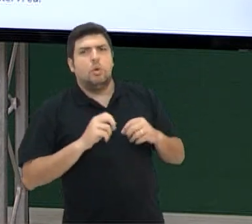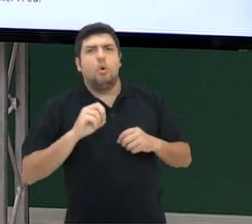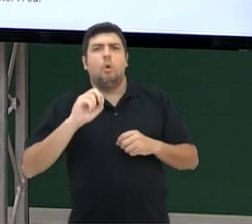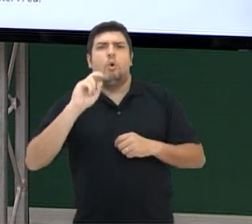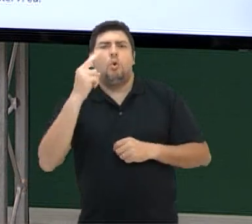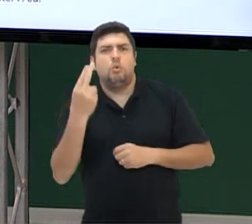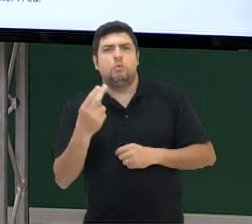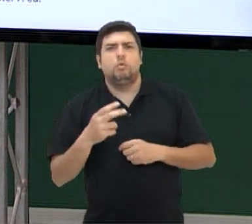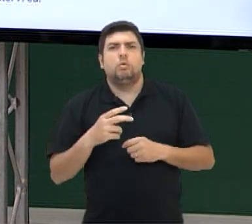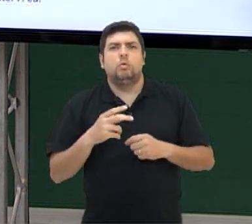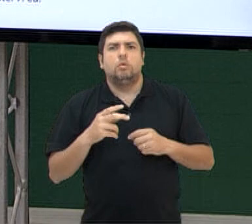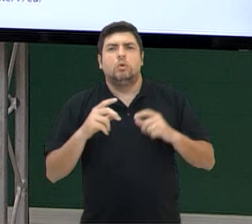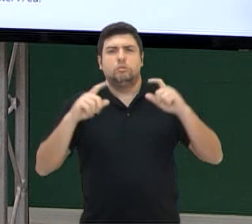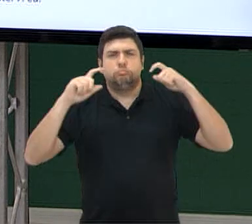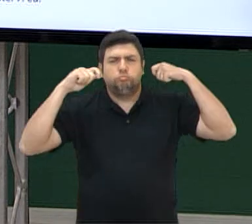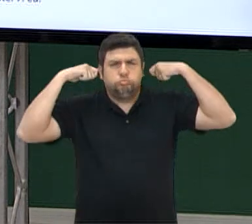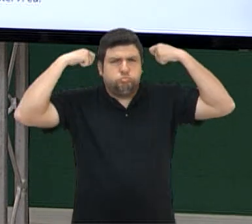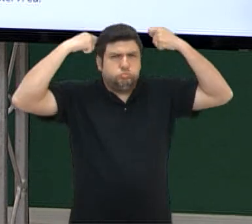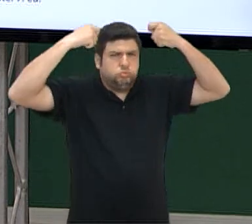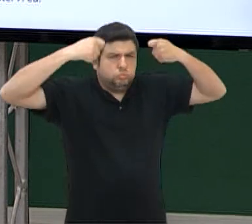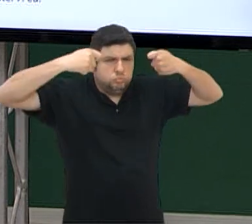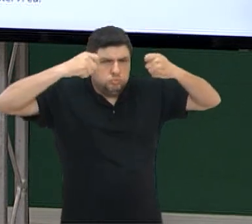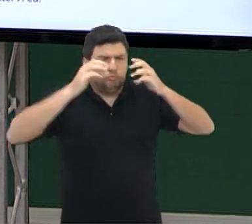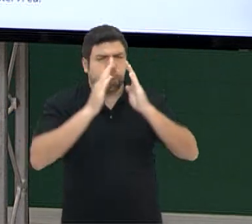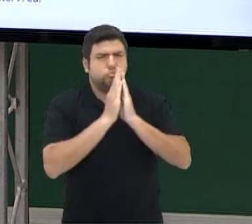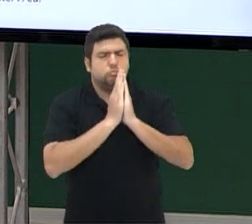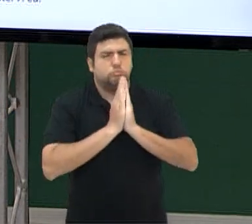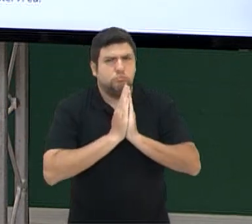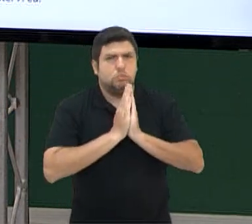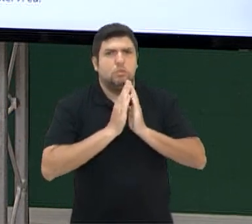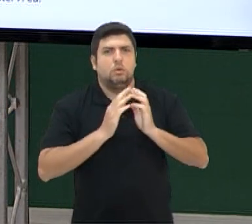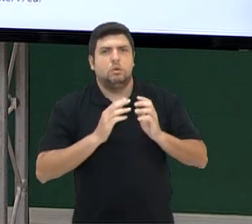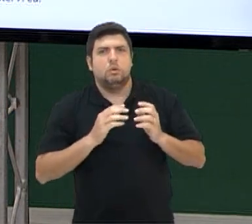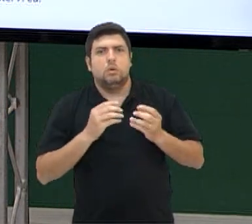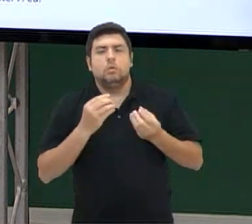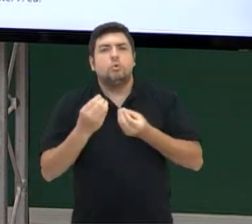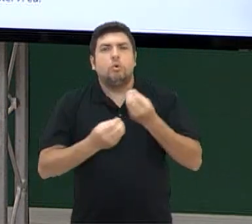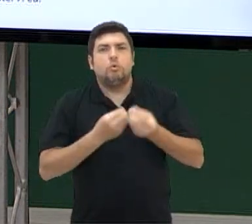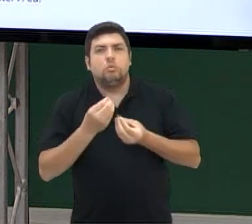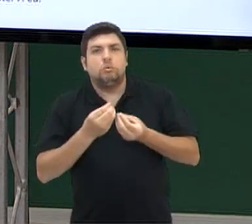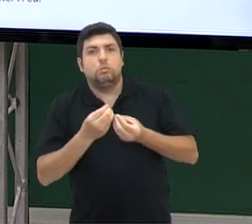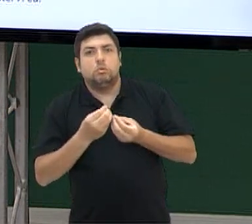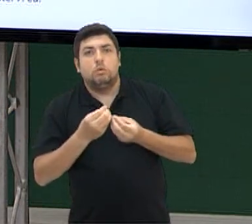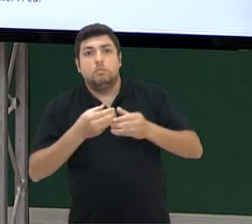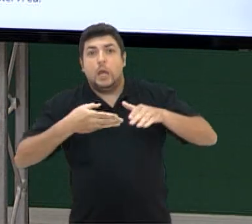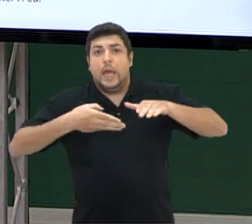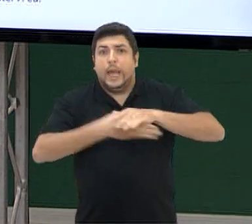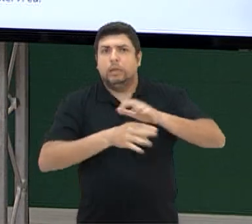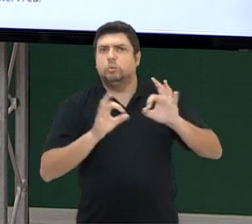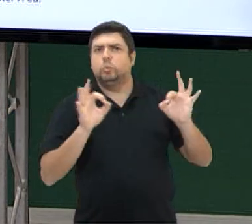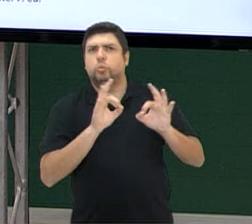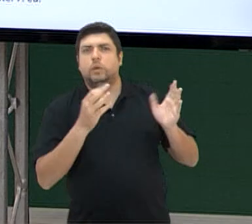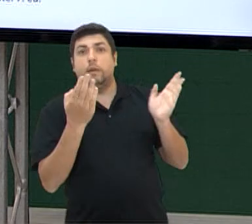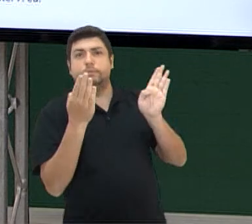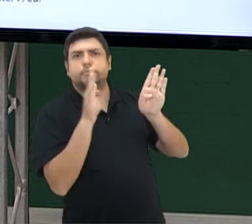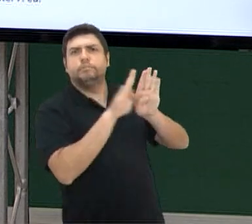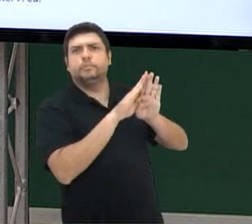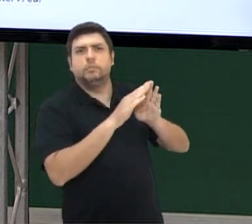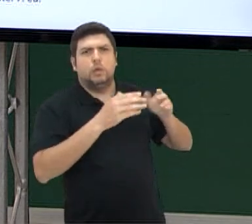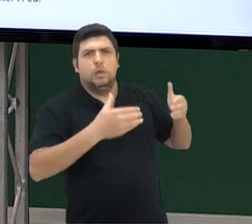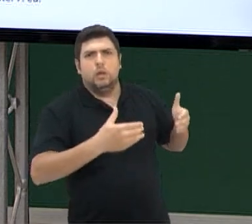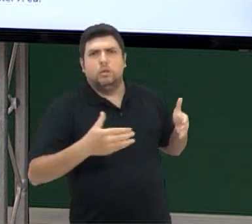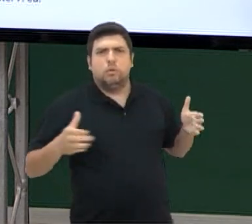sempre o quê? Características particulares, né? Portas fechadas, grades, cadeados, paredes altas, né? Às